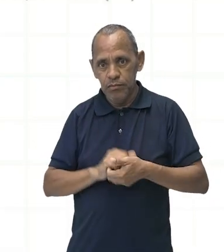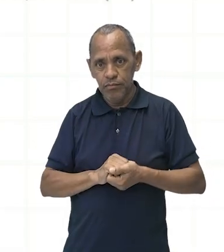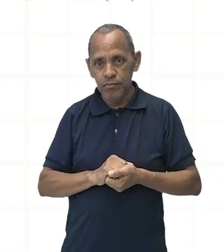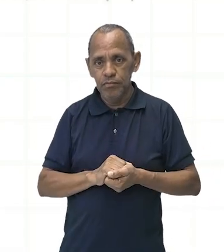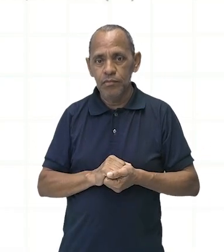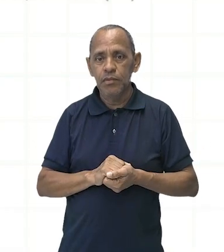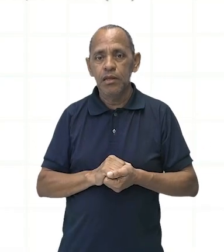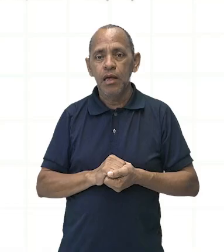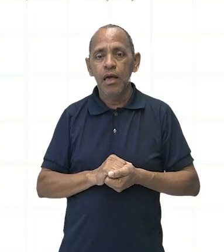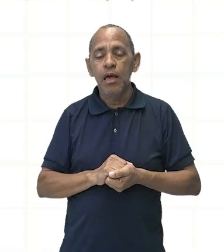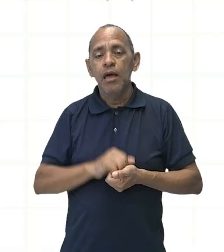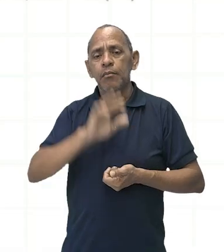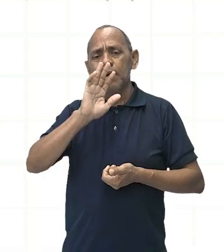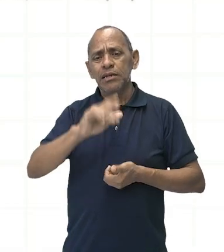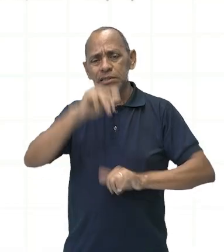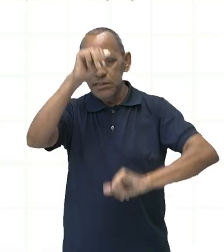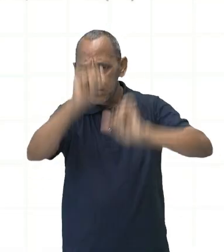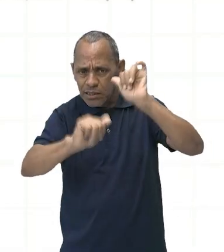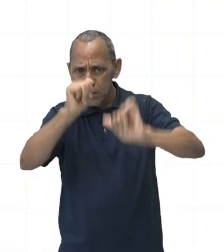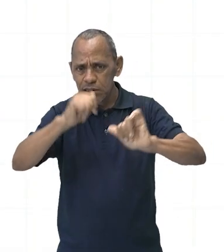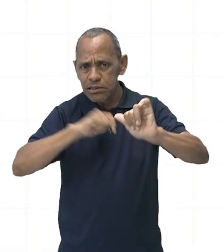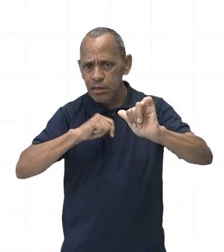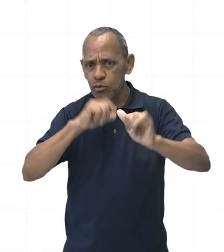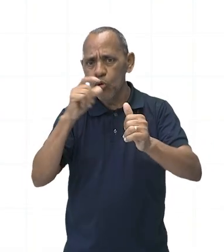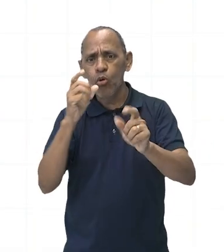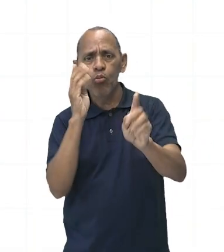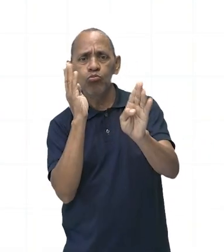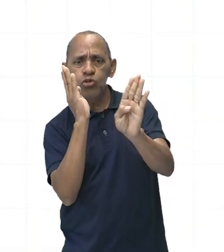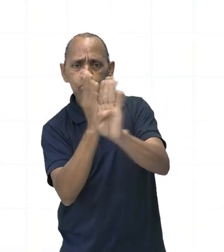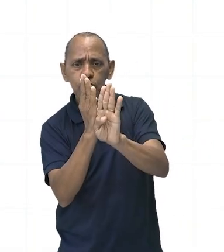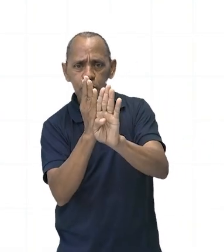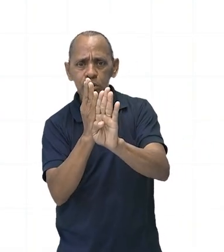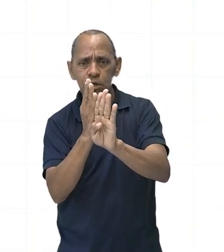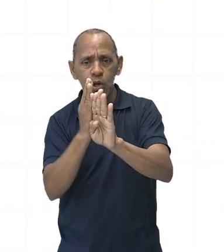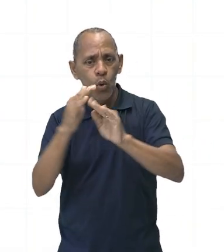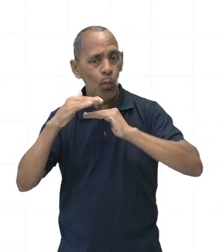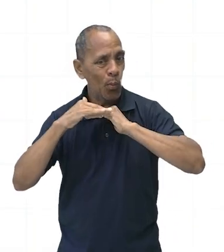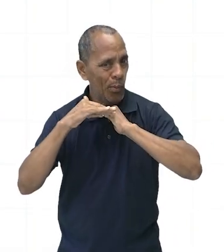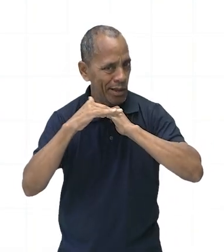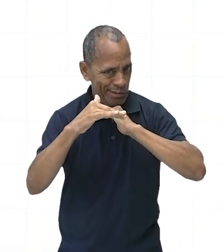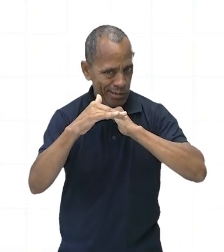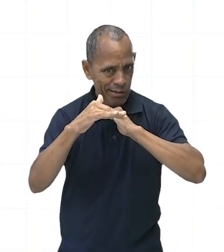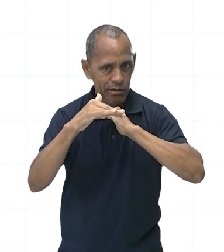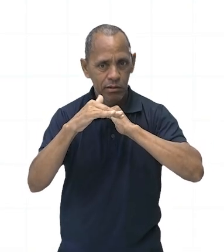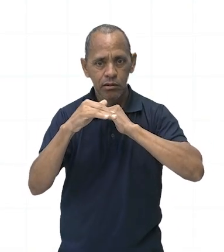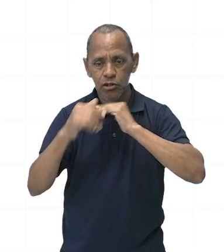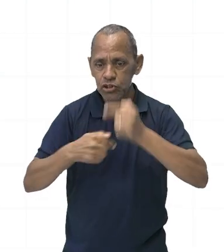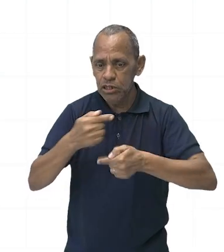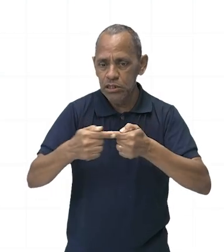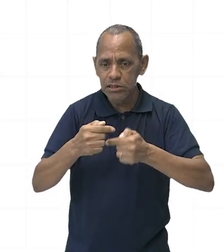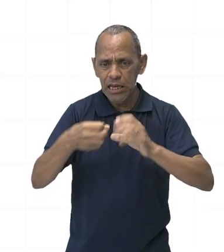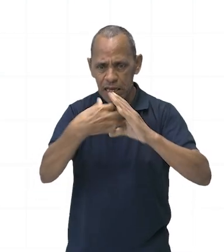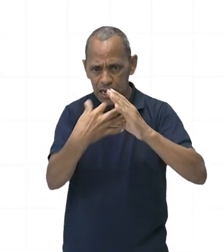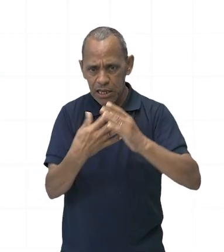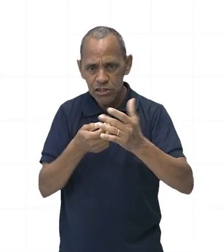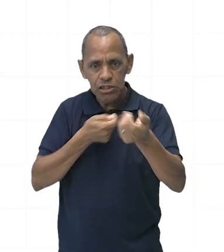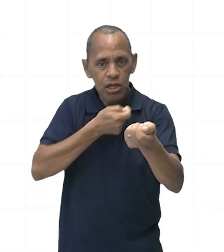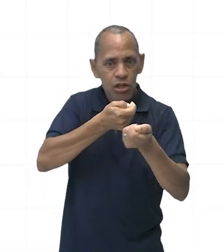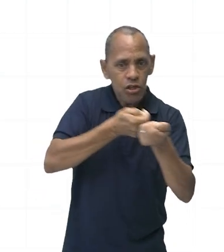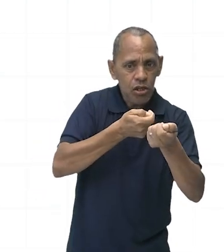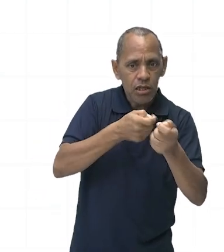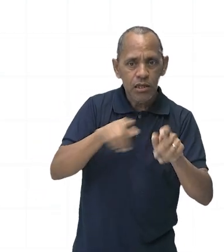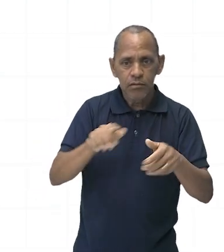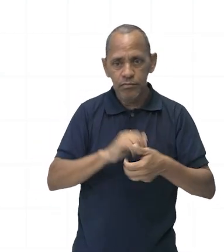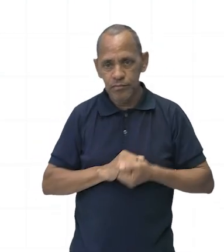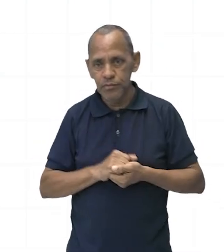nós analisamos um heredograma, temos como descobrir o padrão de herança, ou seja, se essa característica ela é dominante